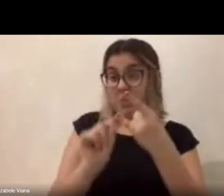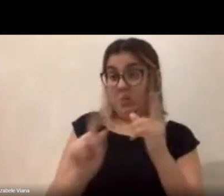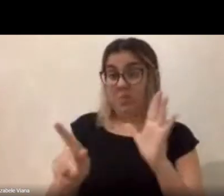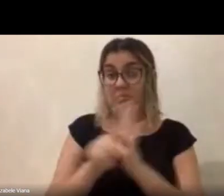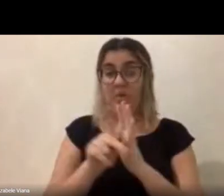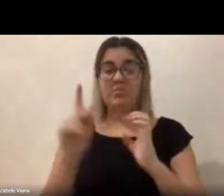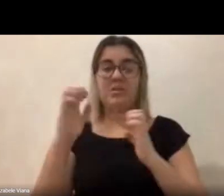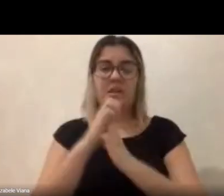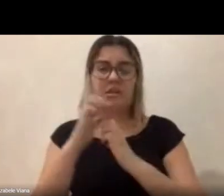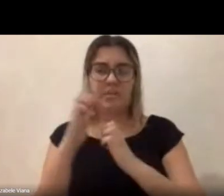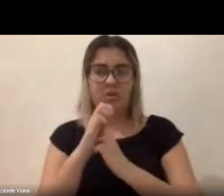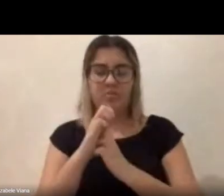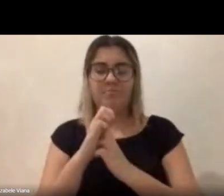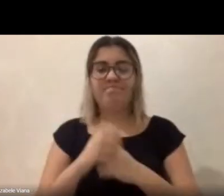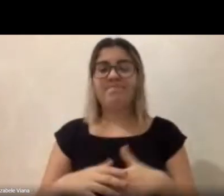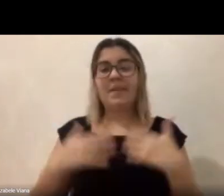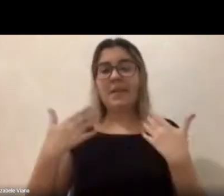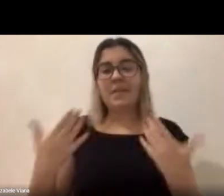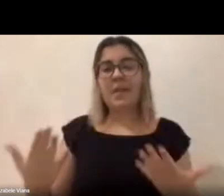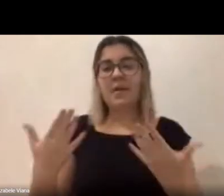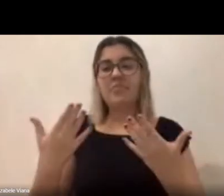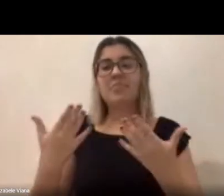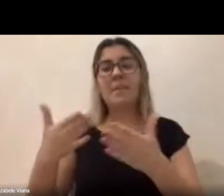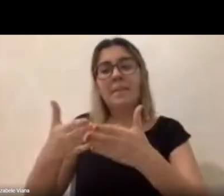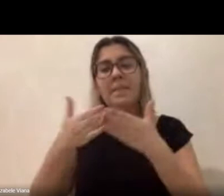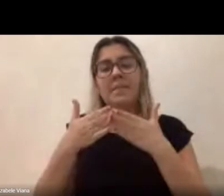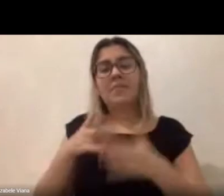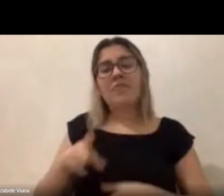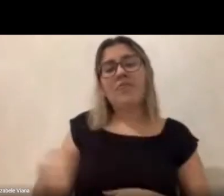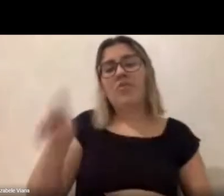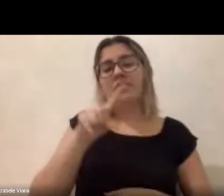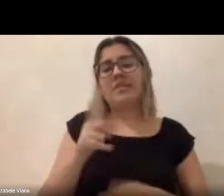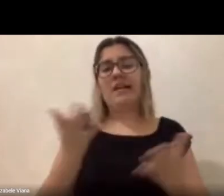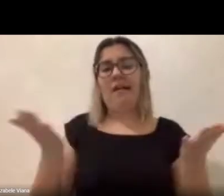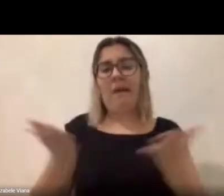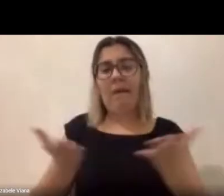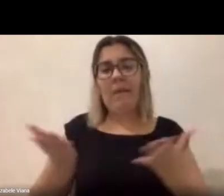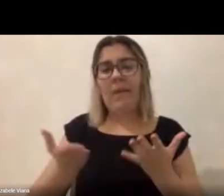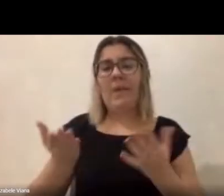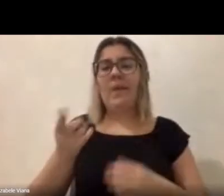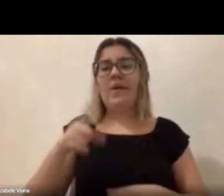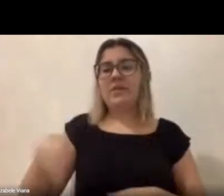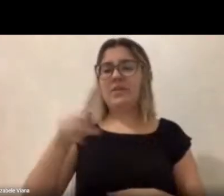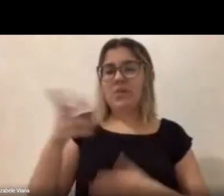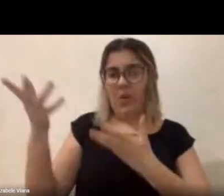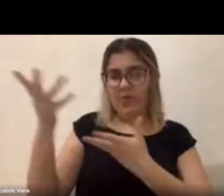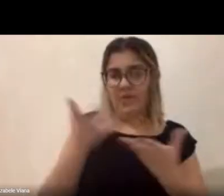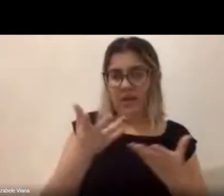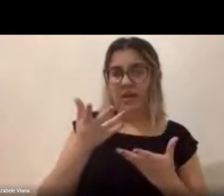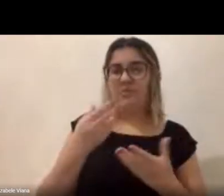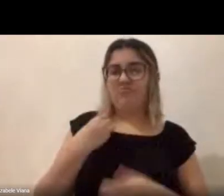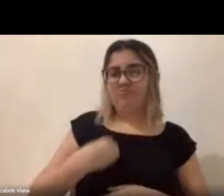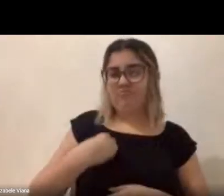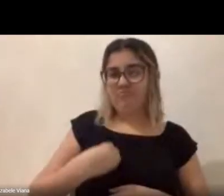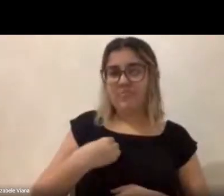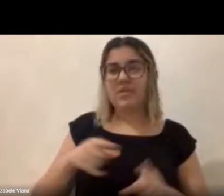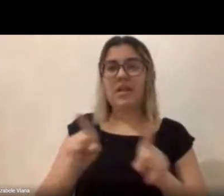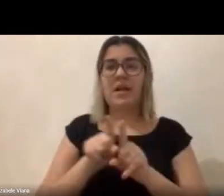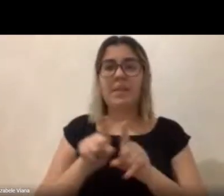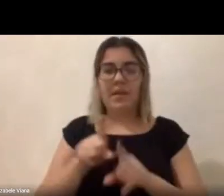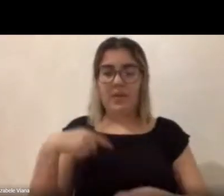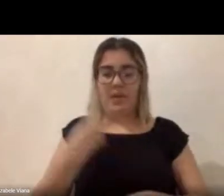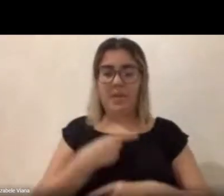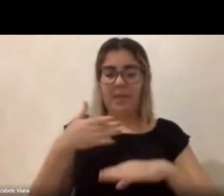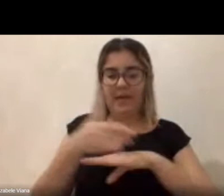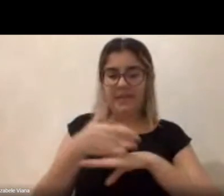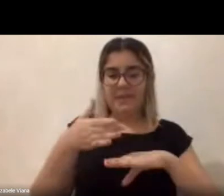para vocês, nesse momento, a galera que está aqui como convidada, e a gente também que vai participar, né, da mesa, que autorizem o uso